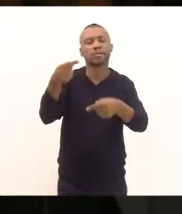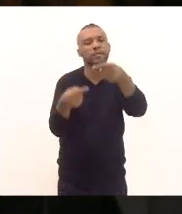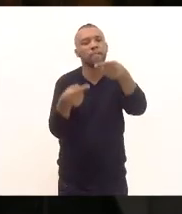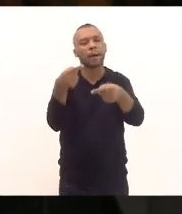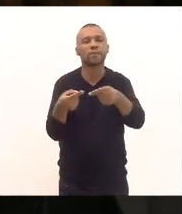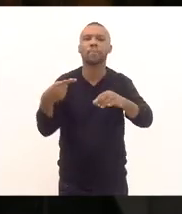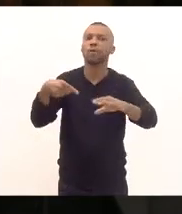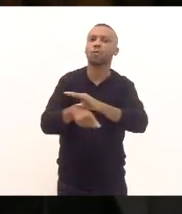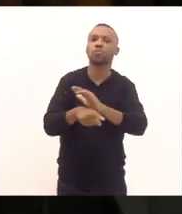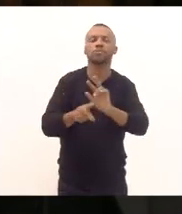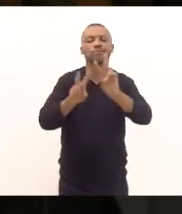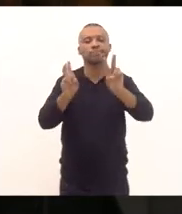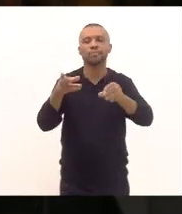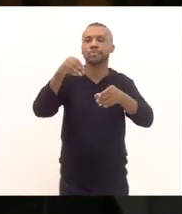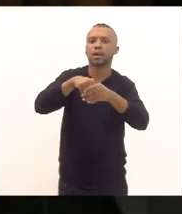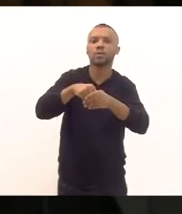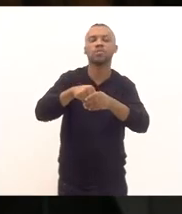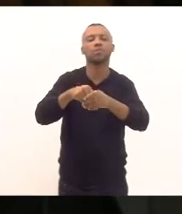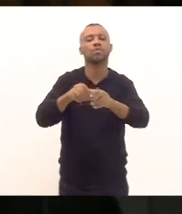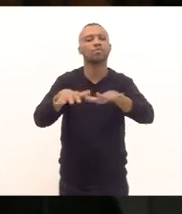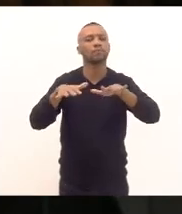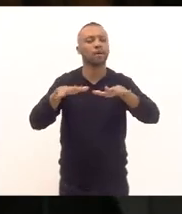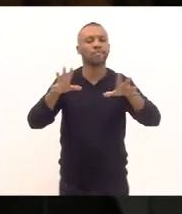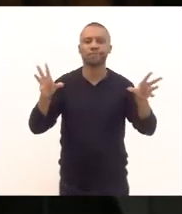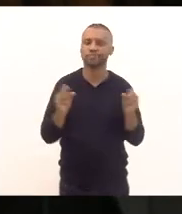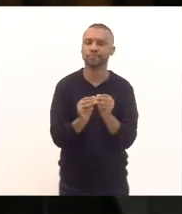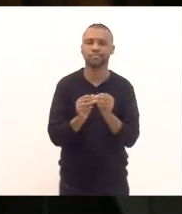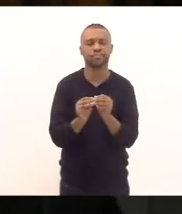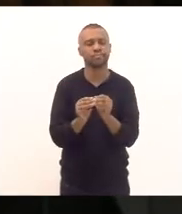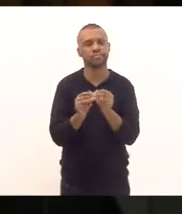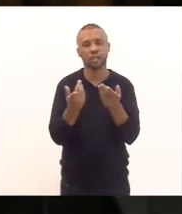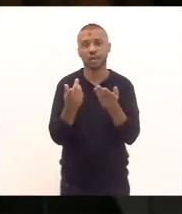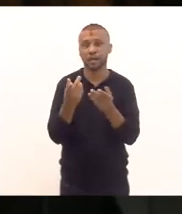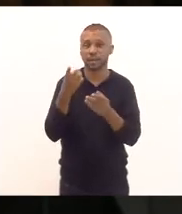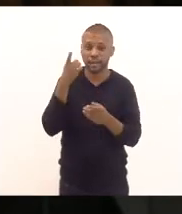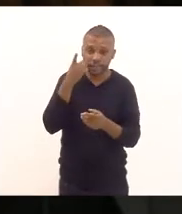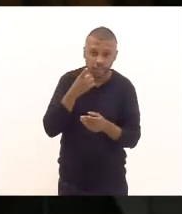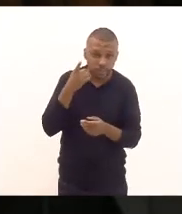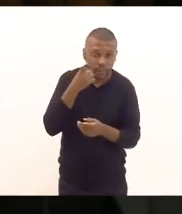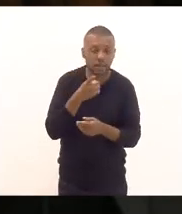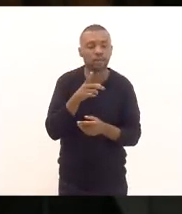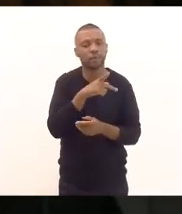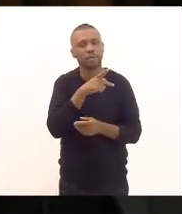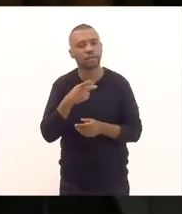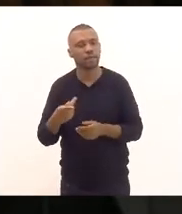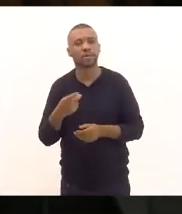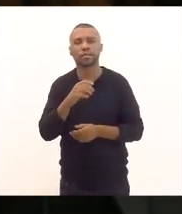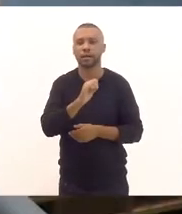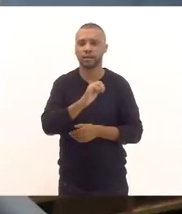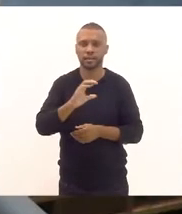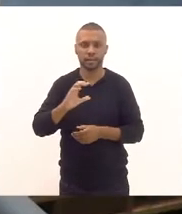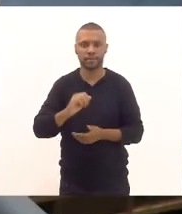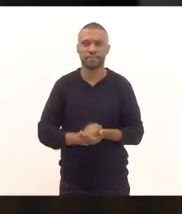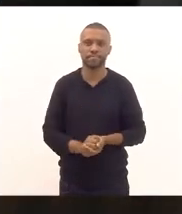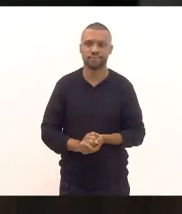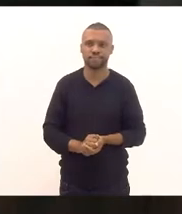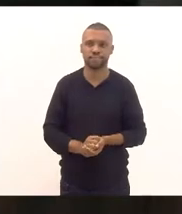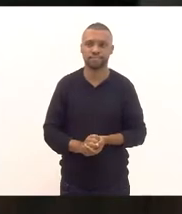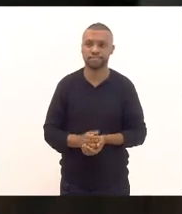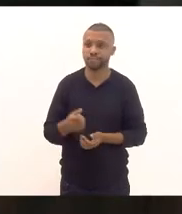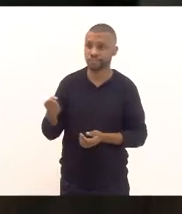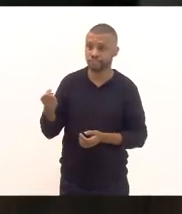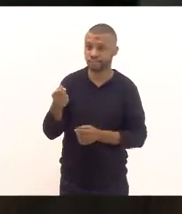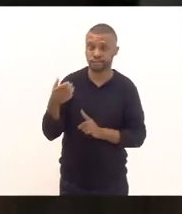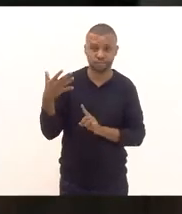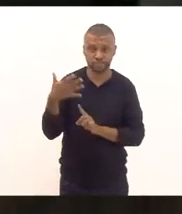aprofunde neste Parlamento por hora é isso Deputado Presidente André Ceciliano próximo orador inscrito